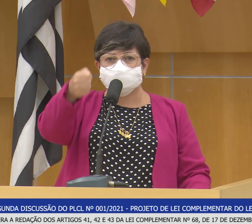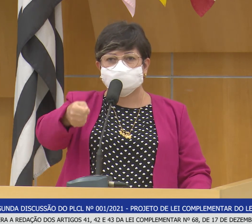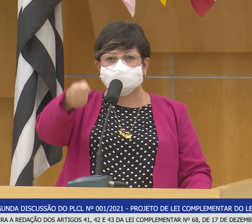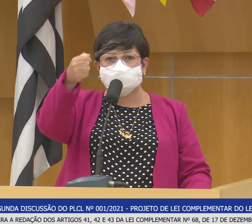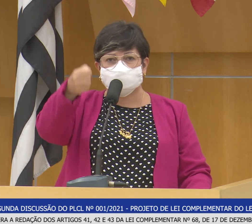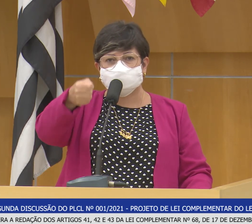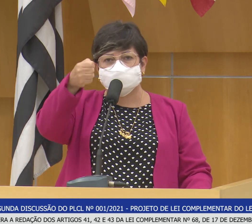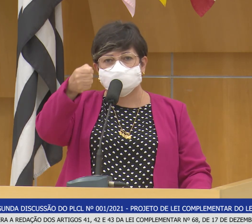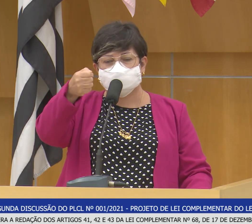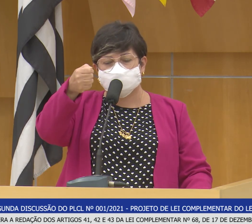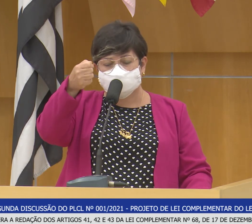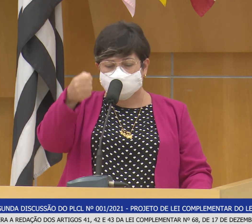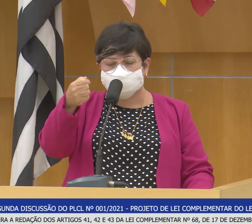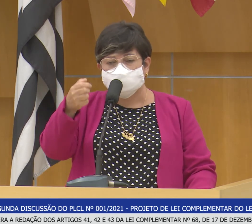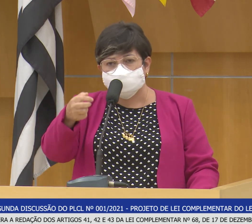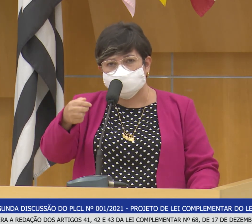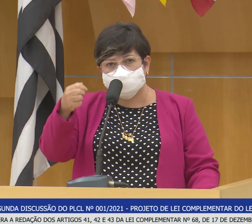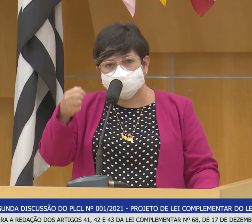que as pessoas se